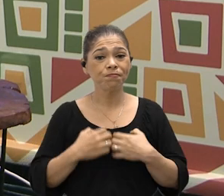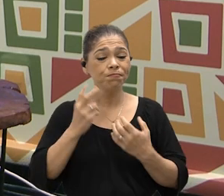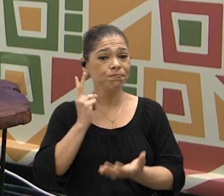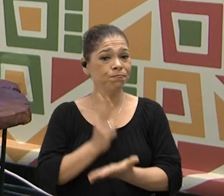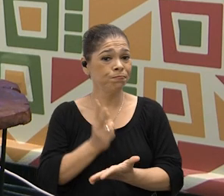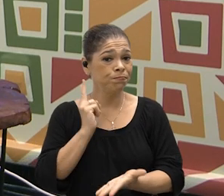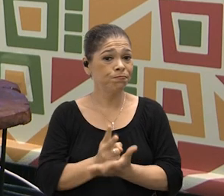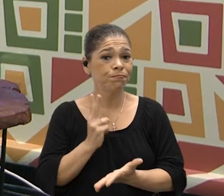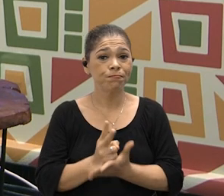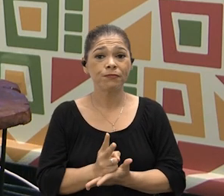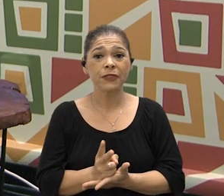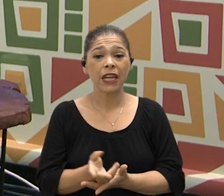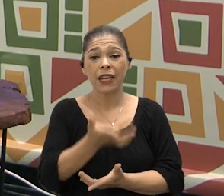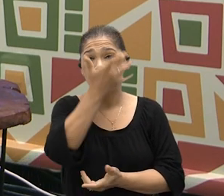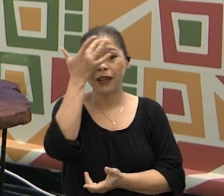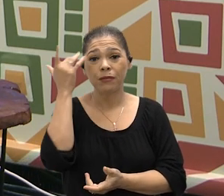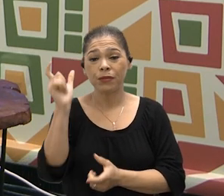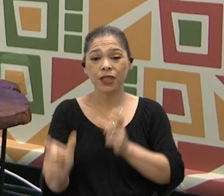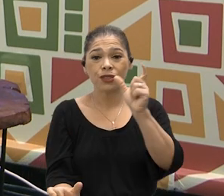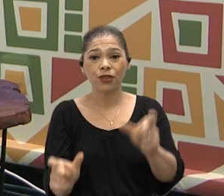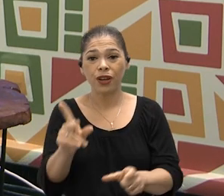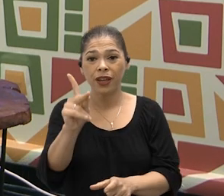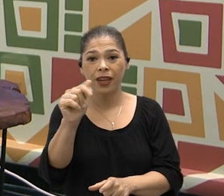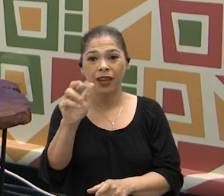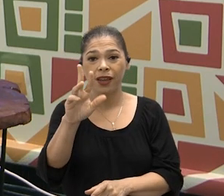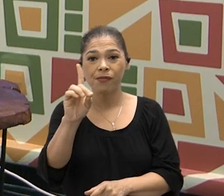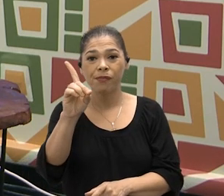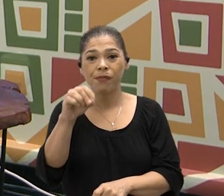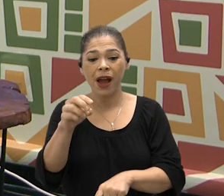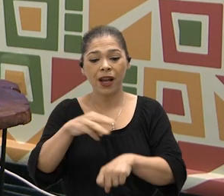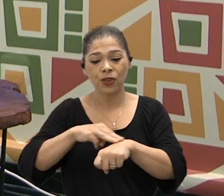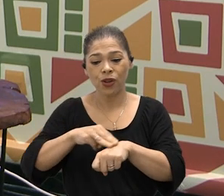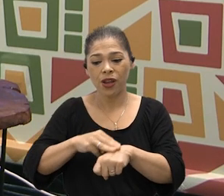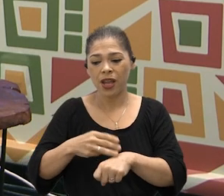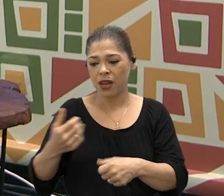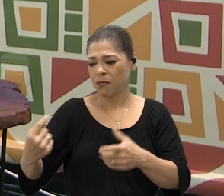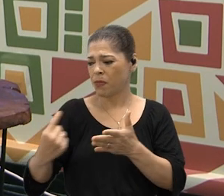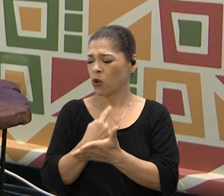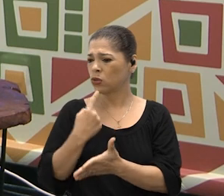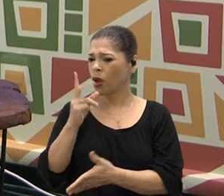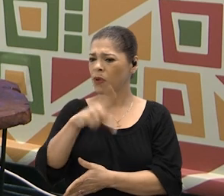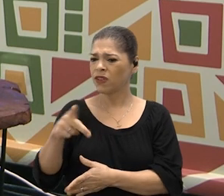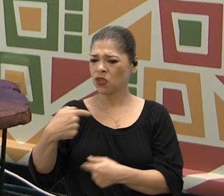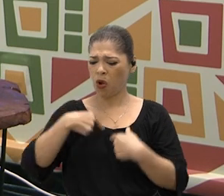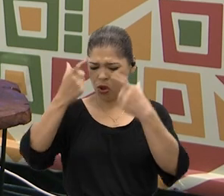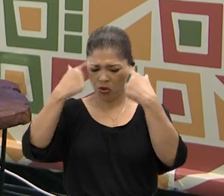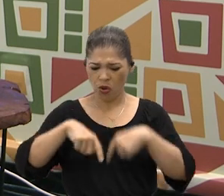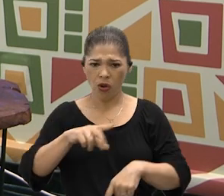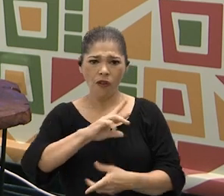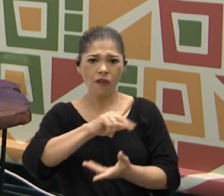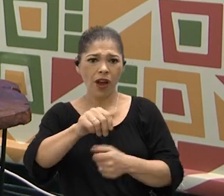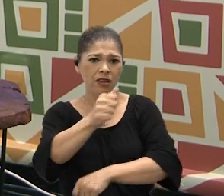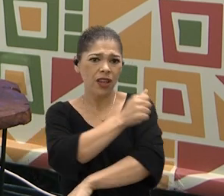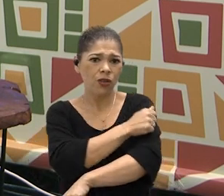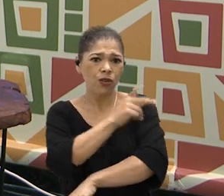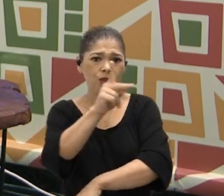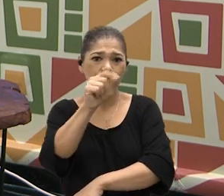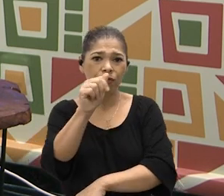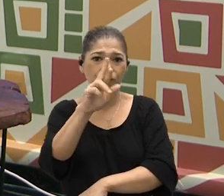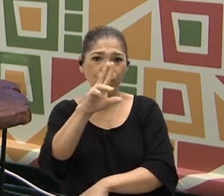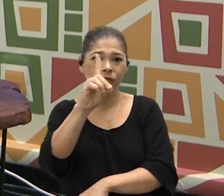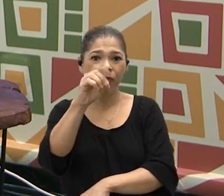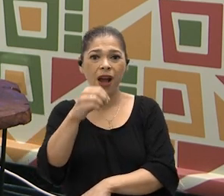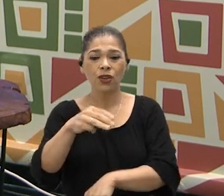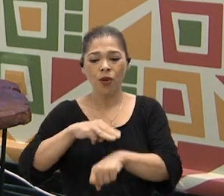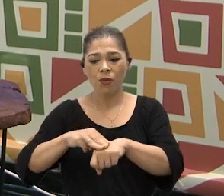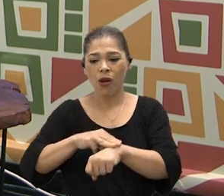constante o indivíduo que é pardo ele sempre me pergunta o que que ele é tem muitos estudantes pardos